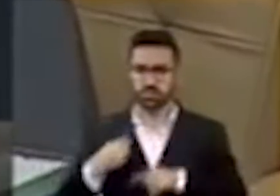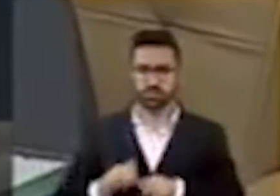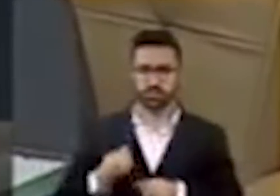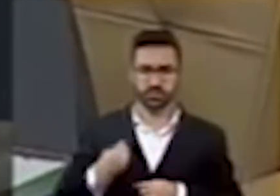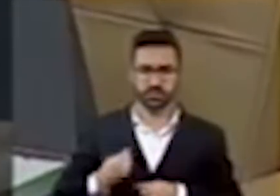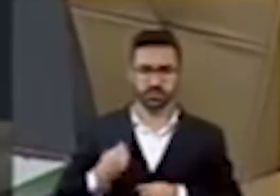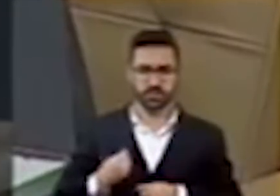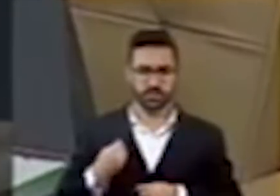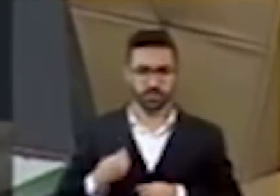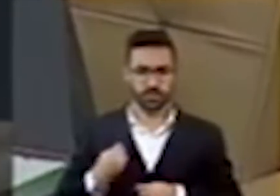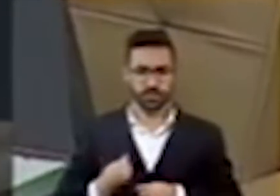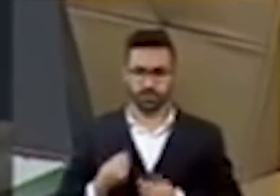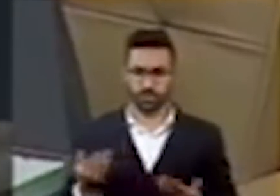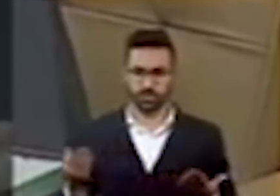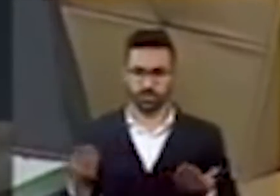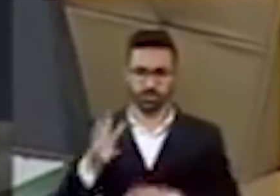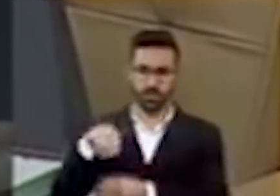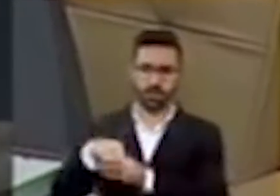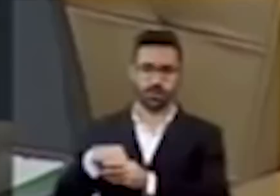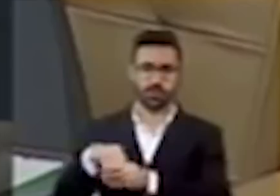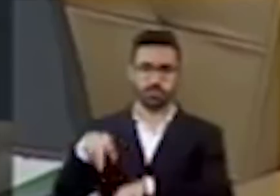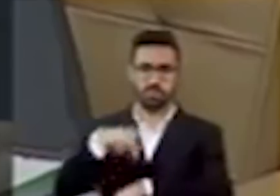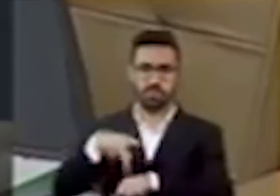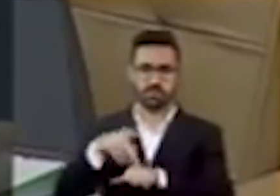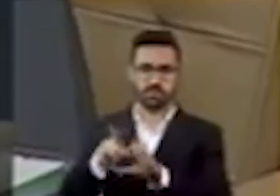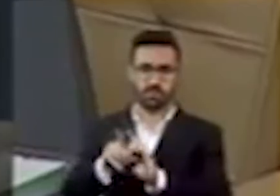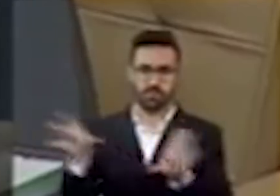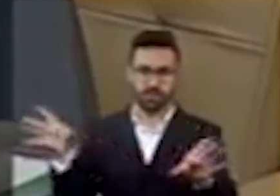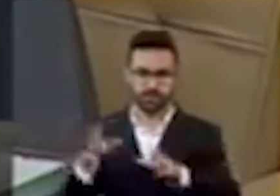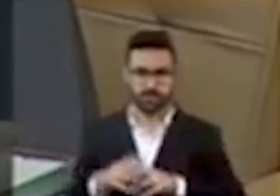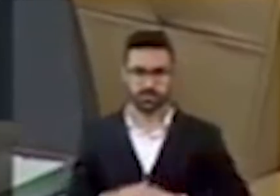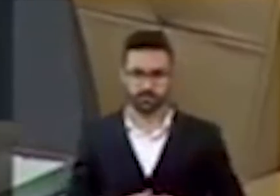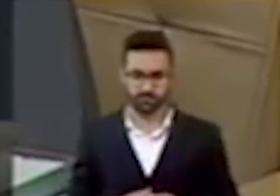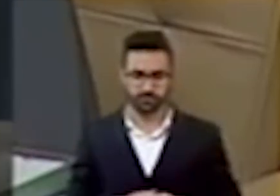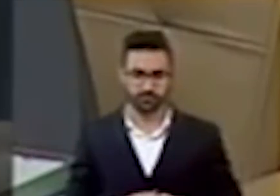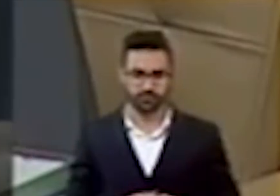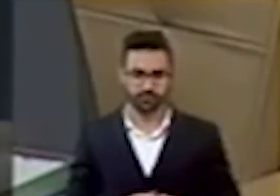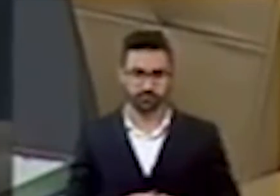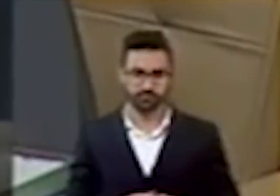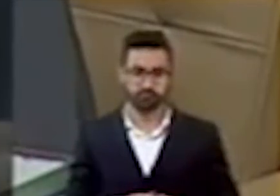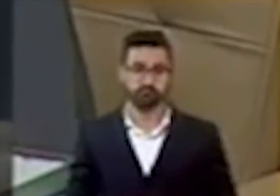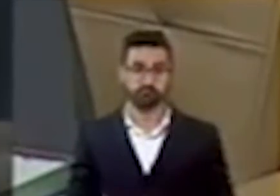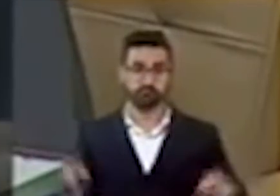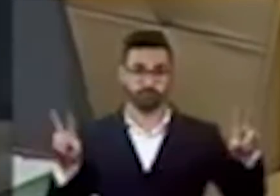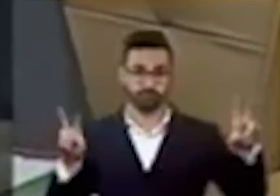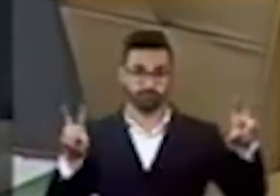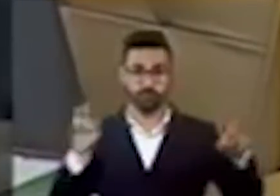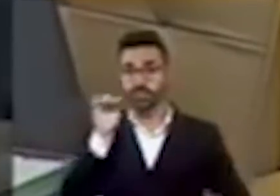existência com a democracia. Abro aspas. Este é, de fato,